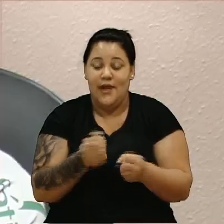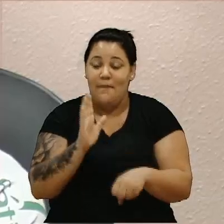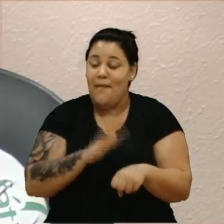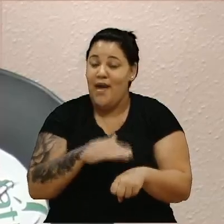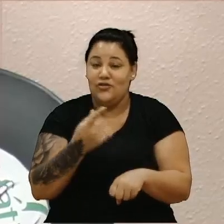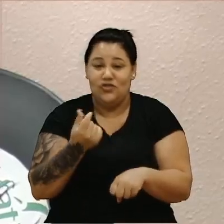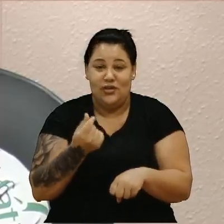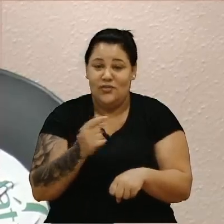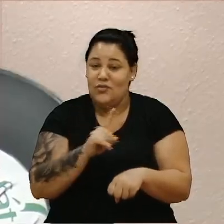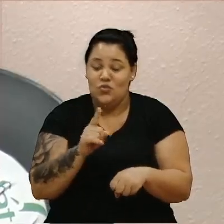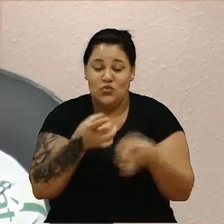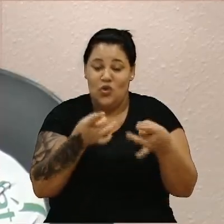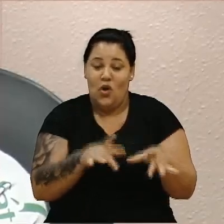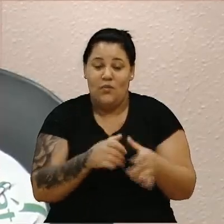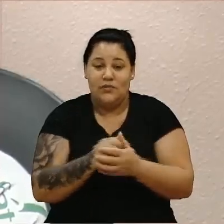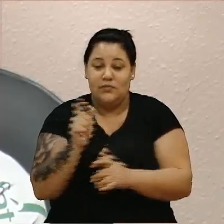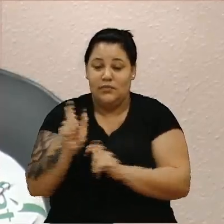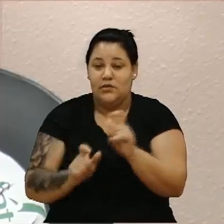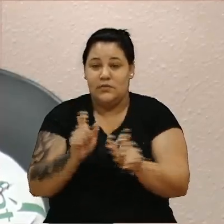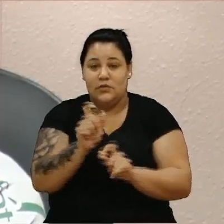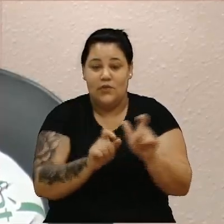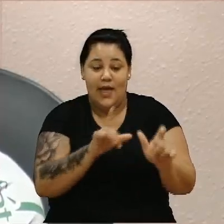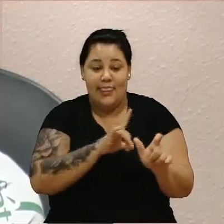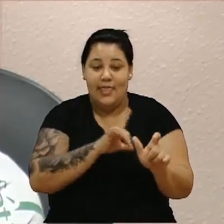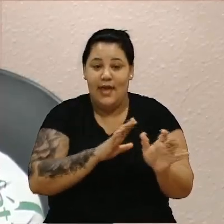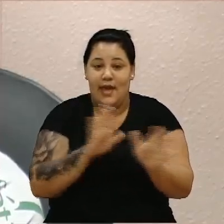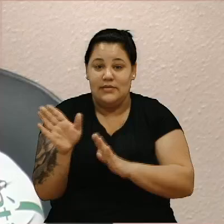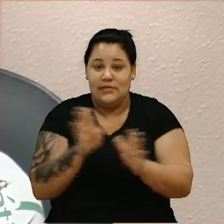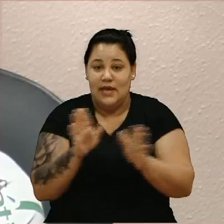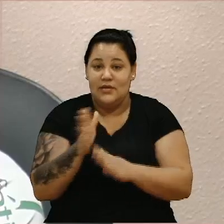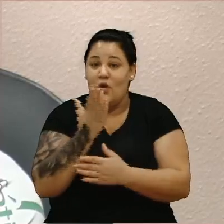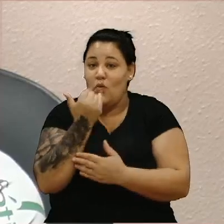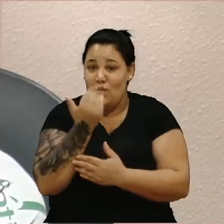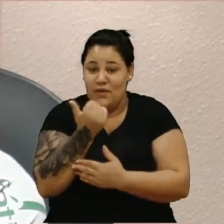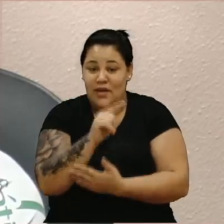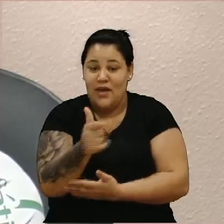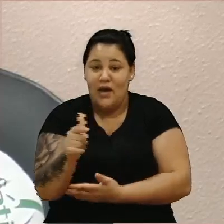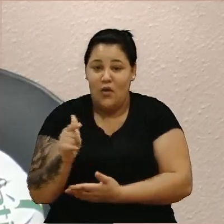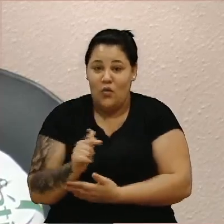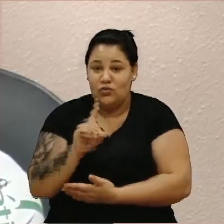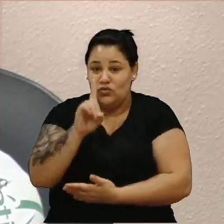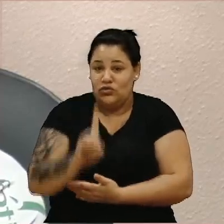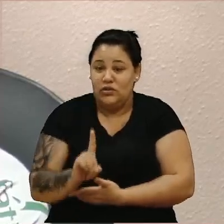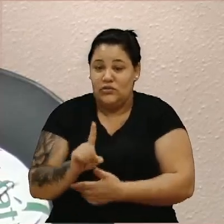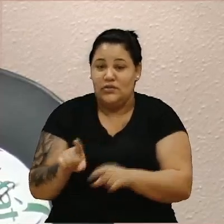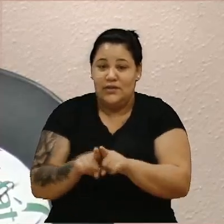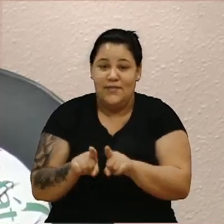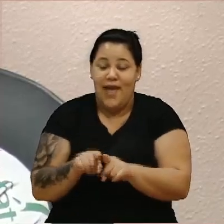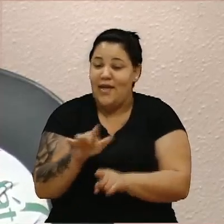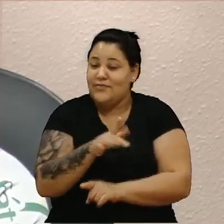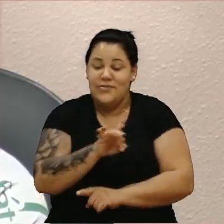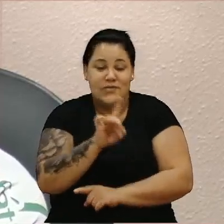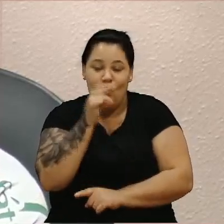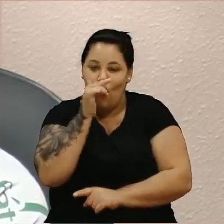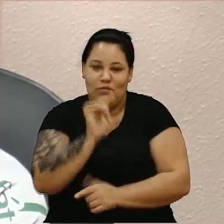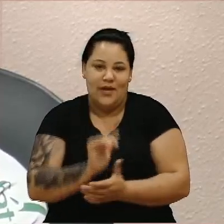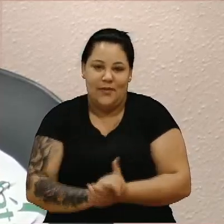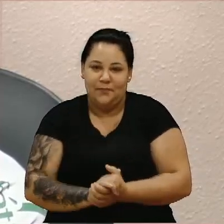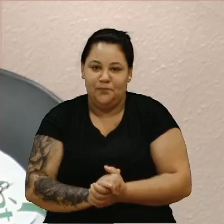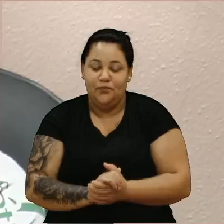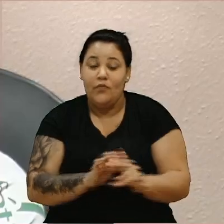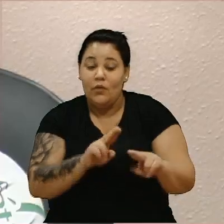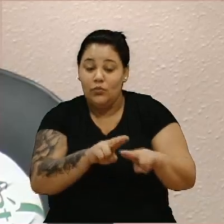que sobra para as pessoas terem acesso à alimentação e acesso a outros direitos que muitas vezes não conseguem. Por isso que